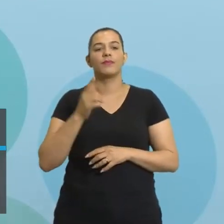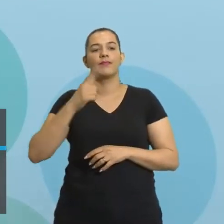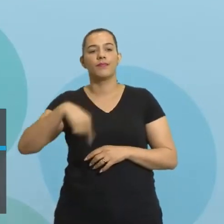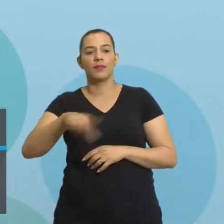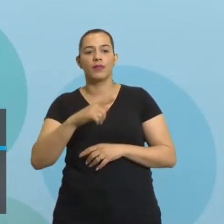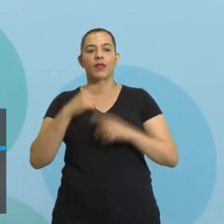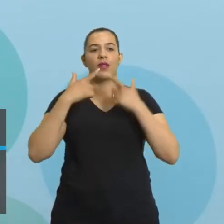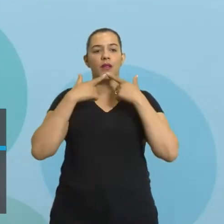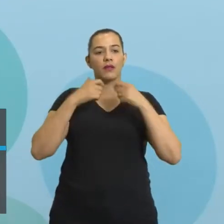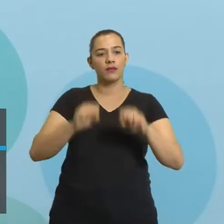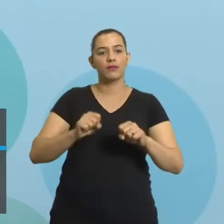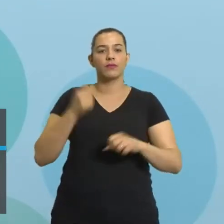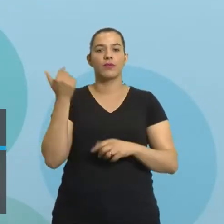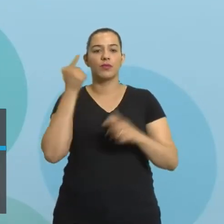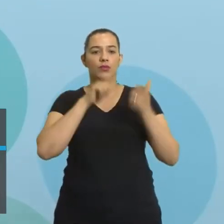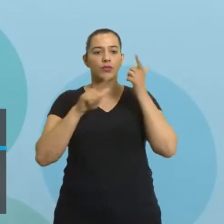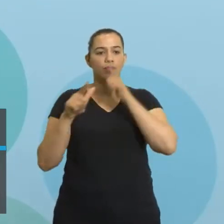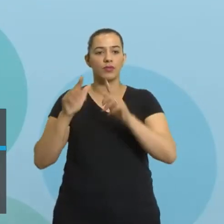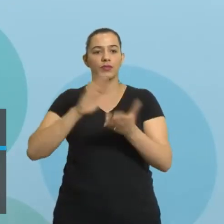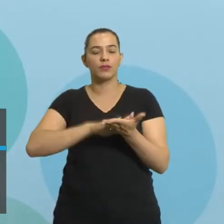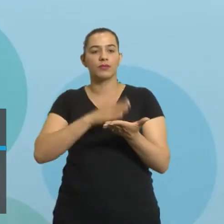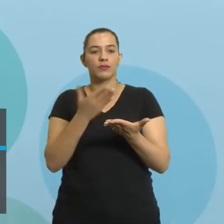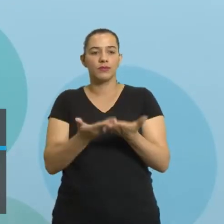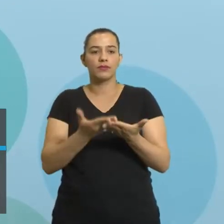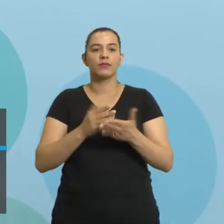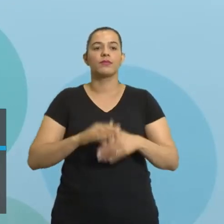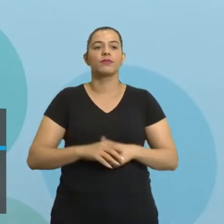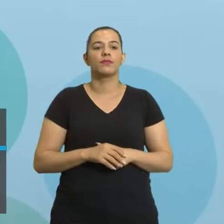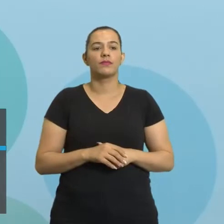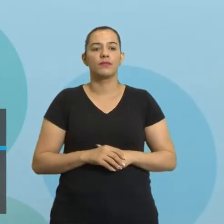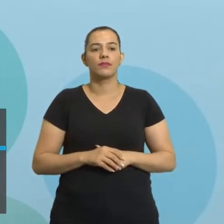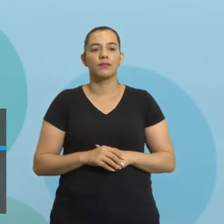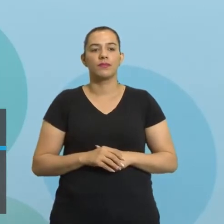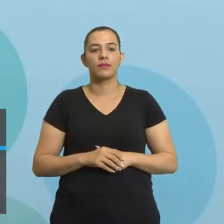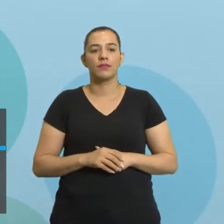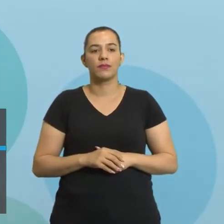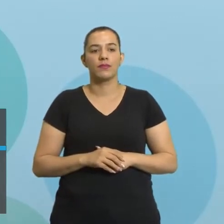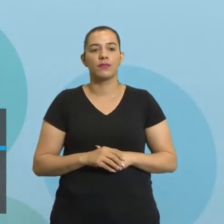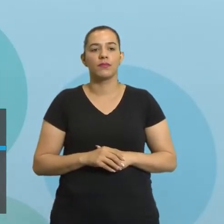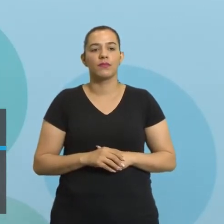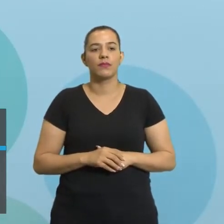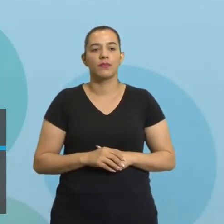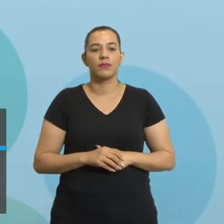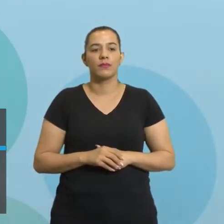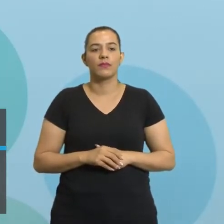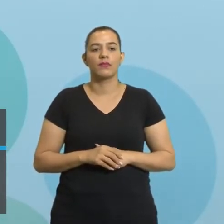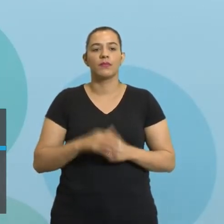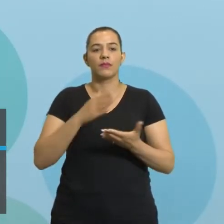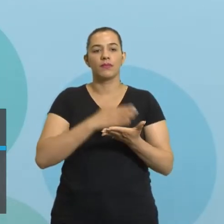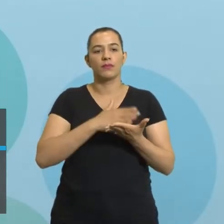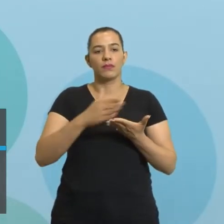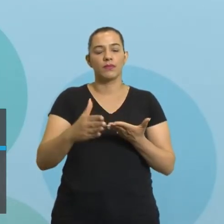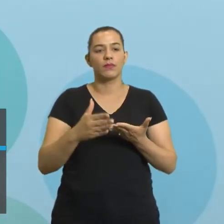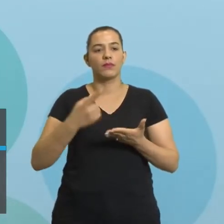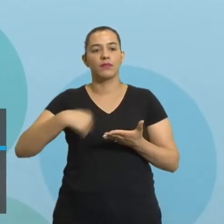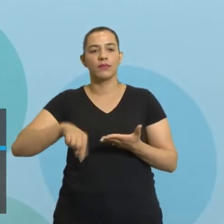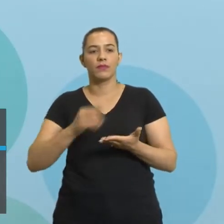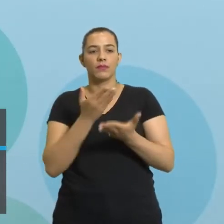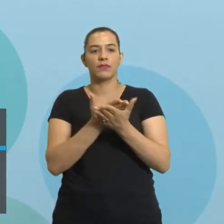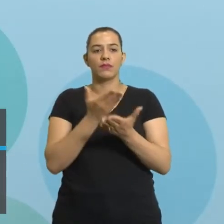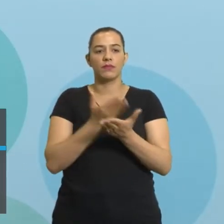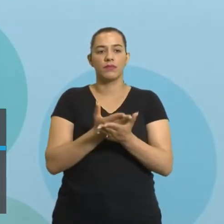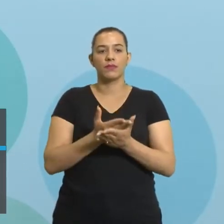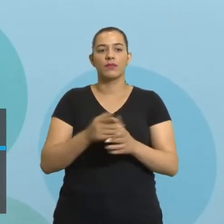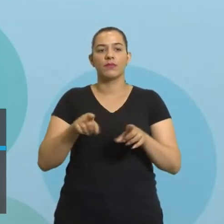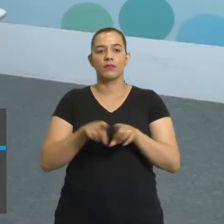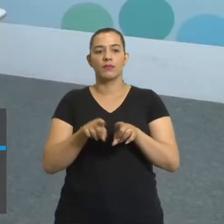língua, né, para conseguir decodificar, como a professora Maristela bem pontuou, e no início do nosso estudo, a